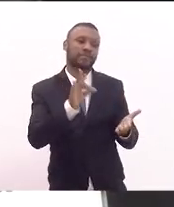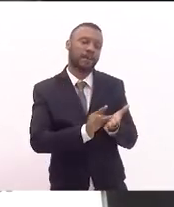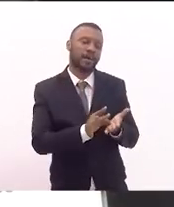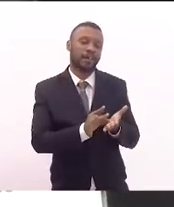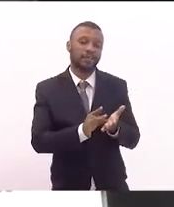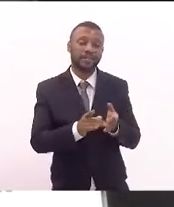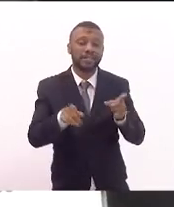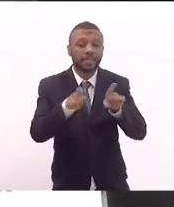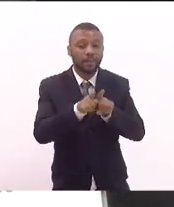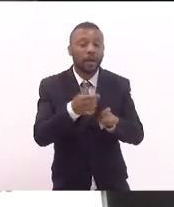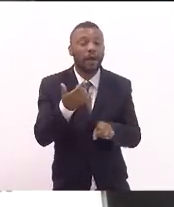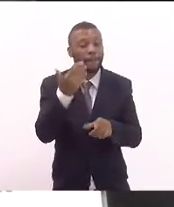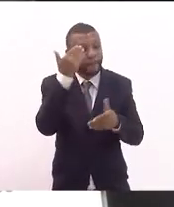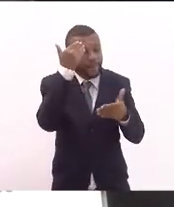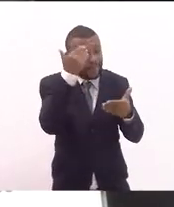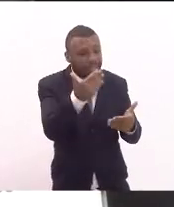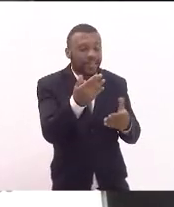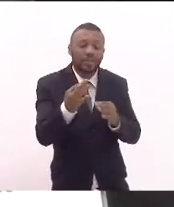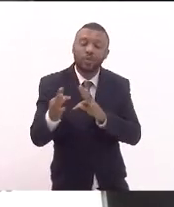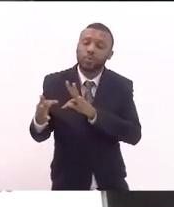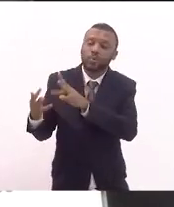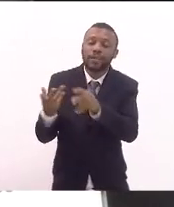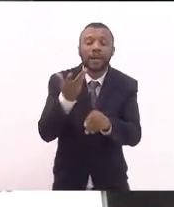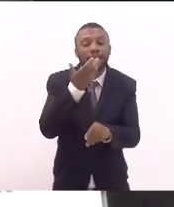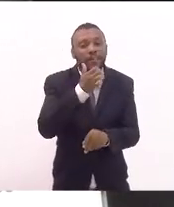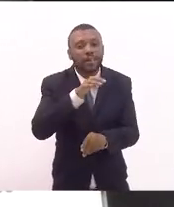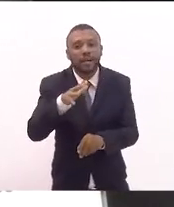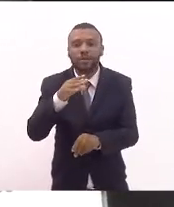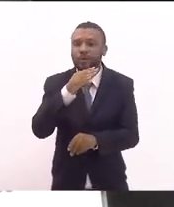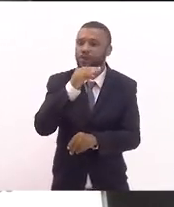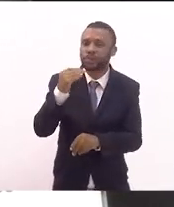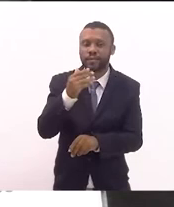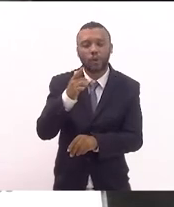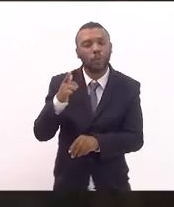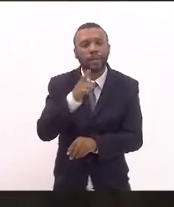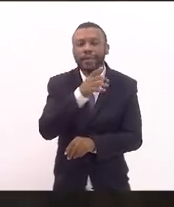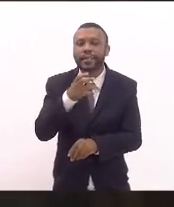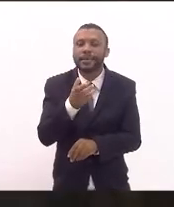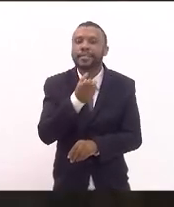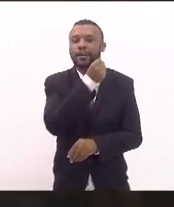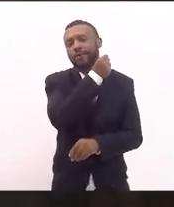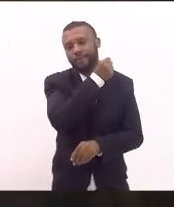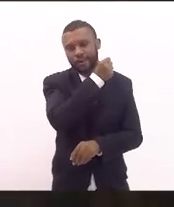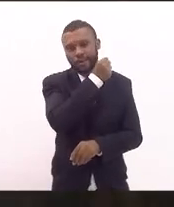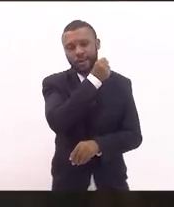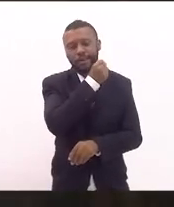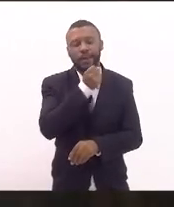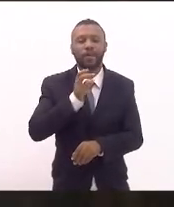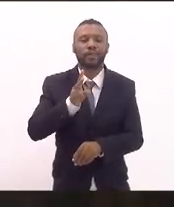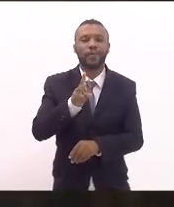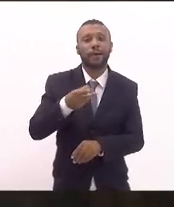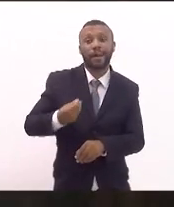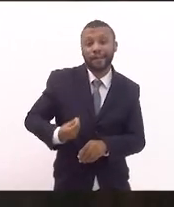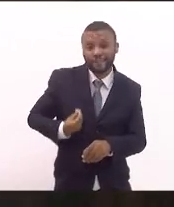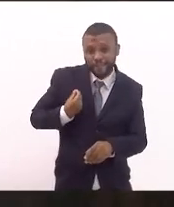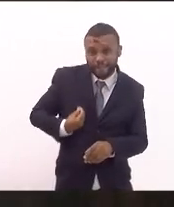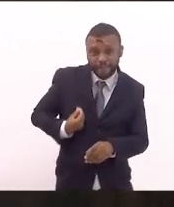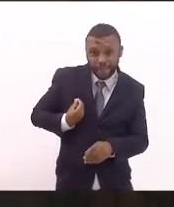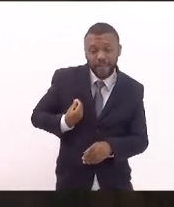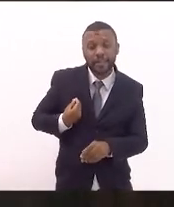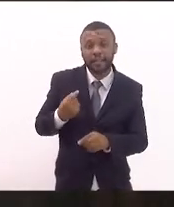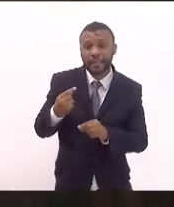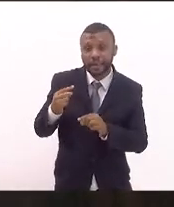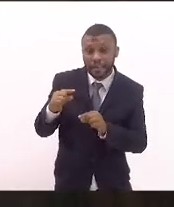as crianças e adolescentes que você consegue resgatar. Eu costumo falar que existe vida após